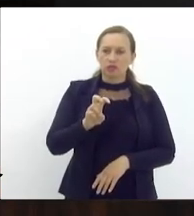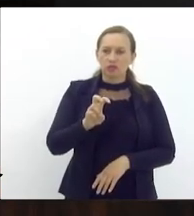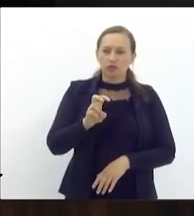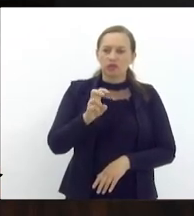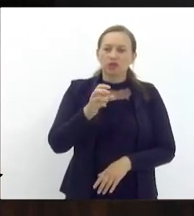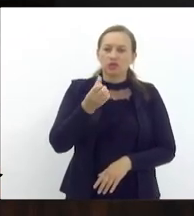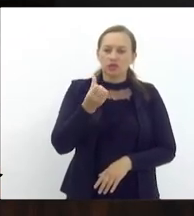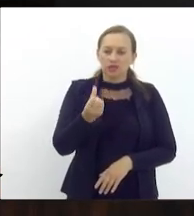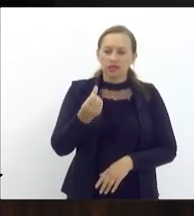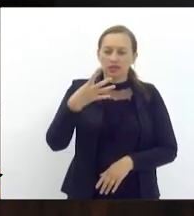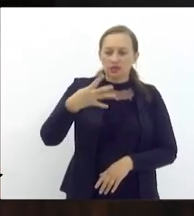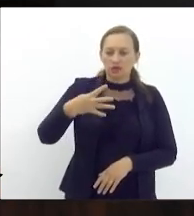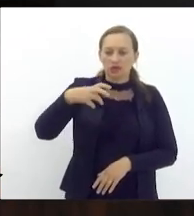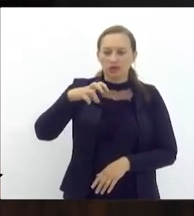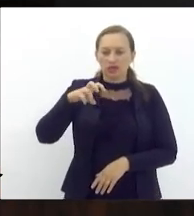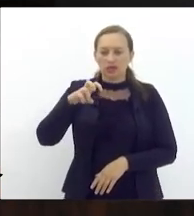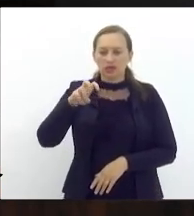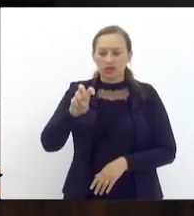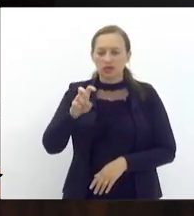645/2010